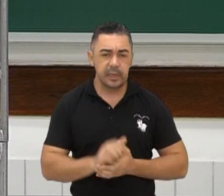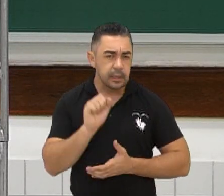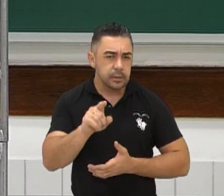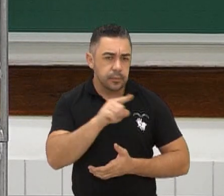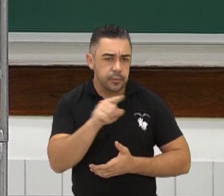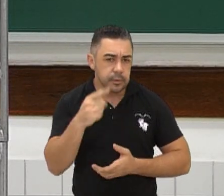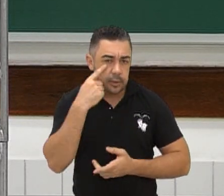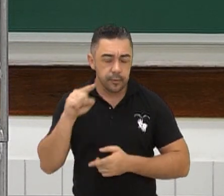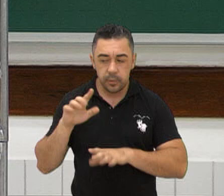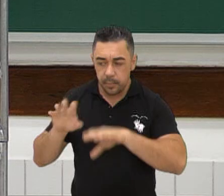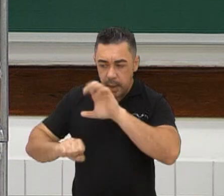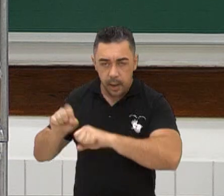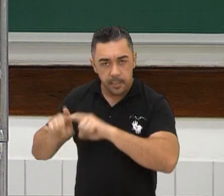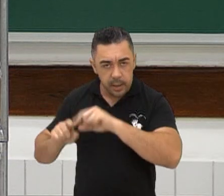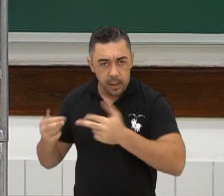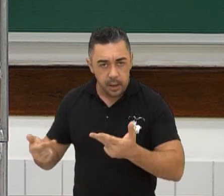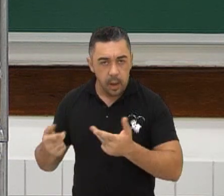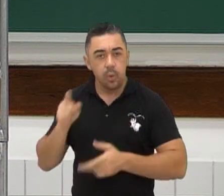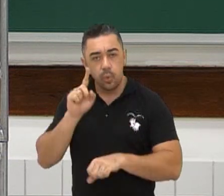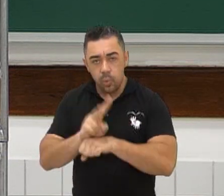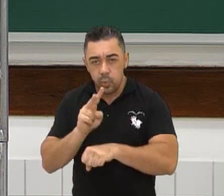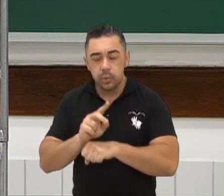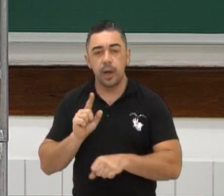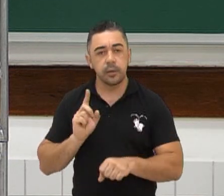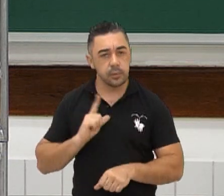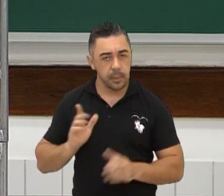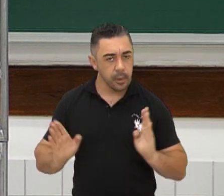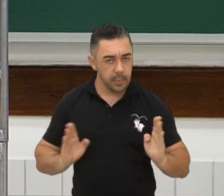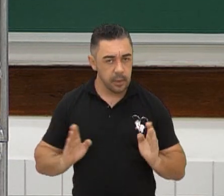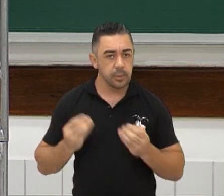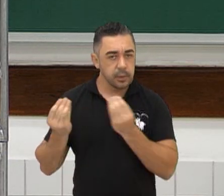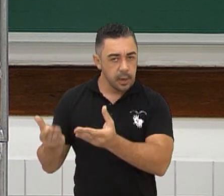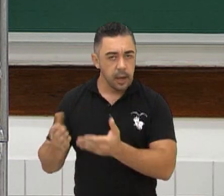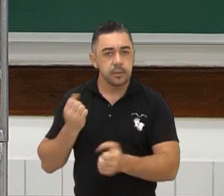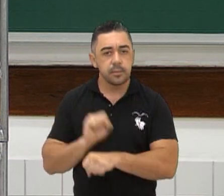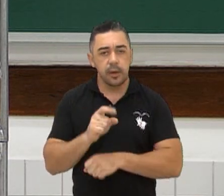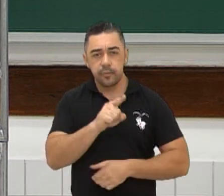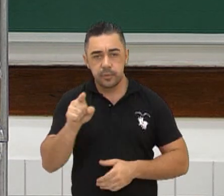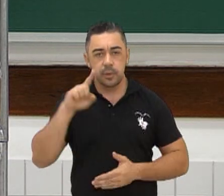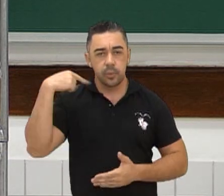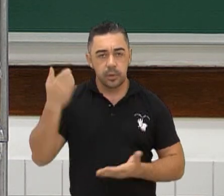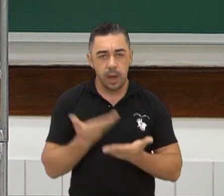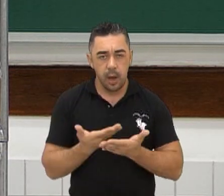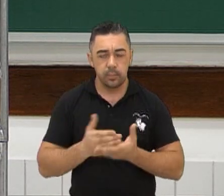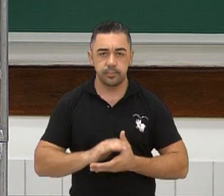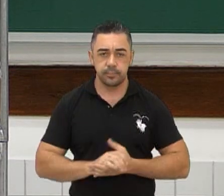se você está pegando material impresso, cuide com os prazos no colégio também. Aguardo vocês na próxima aula.